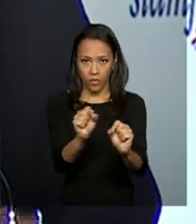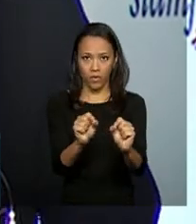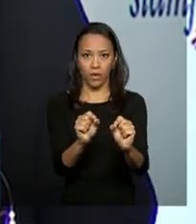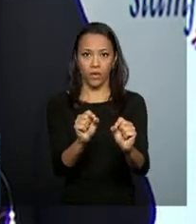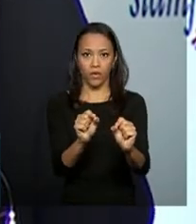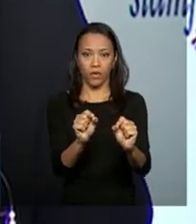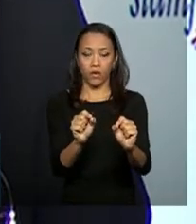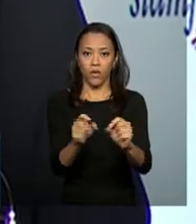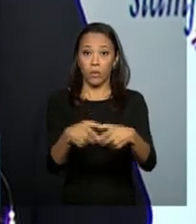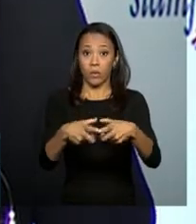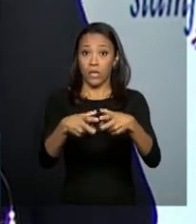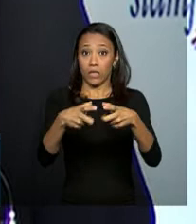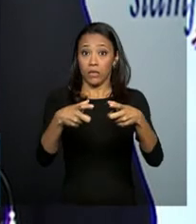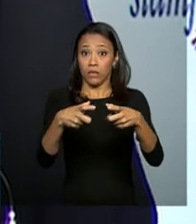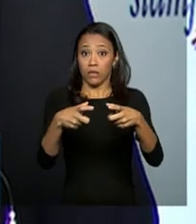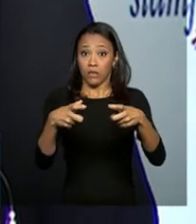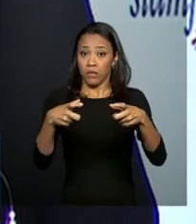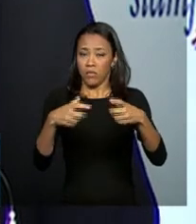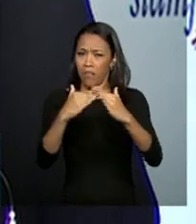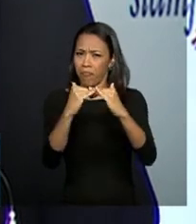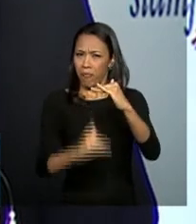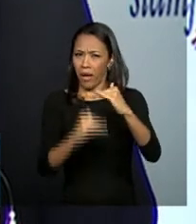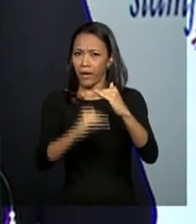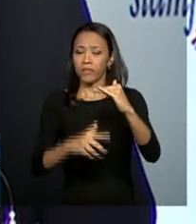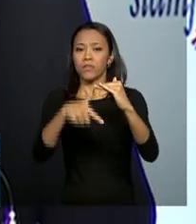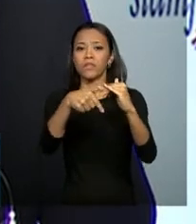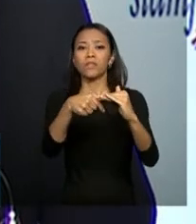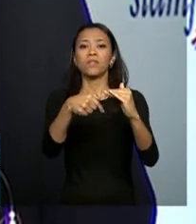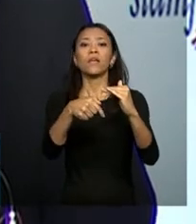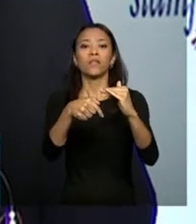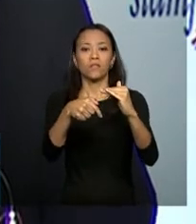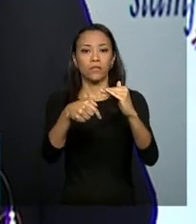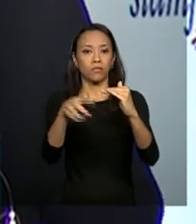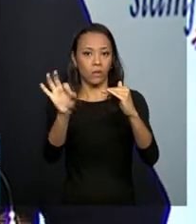um crescimento um pouco abaixo de 7%.